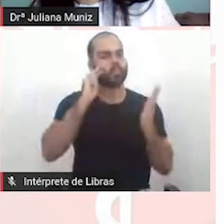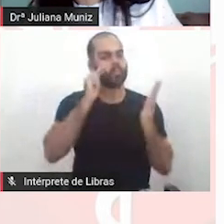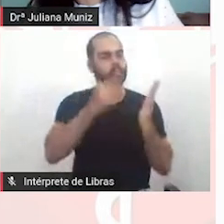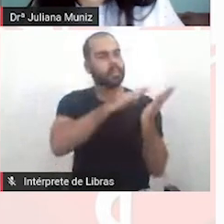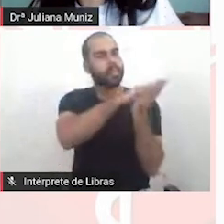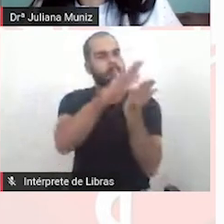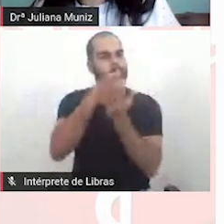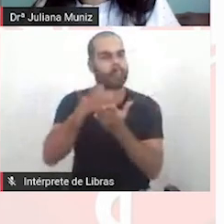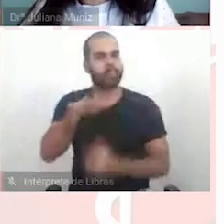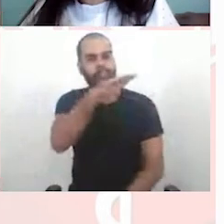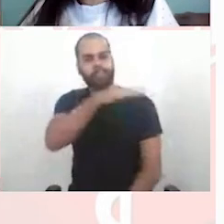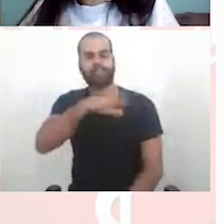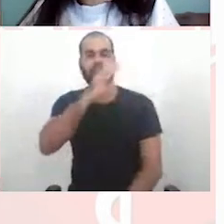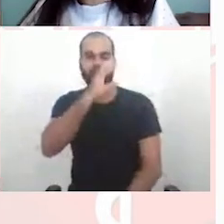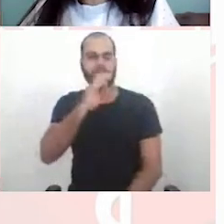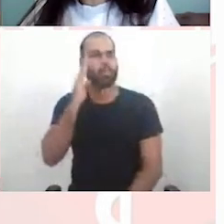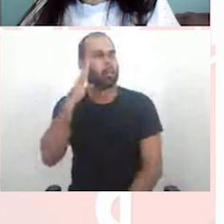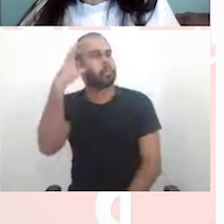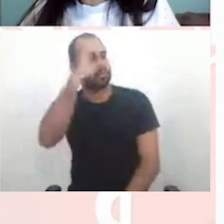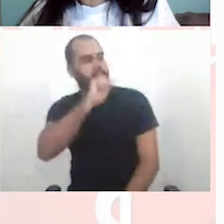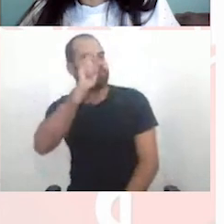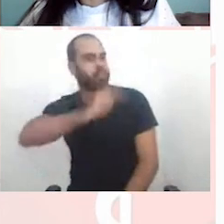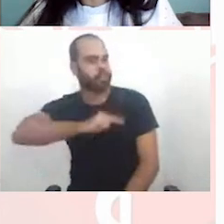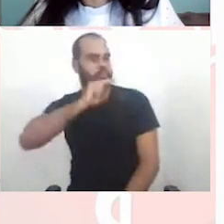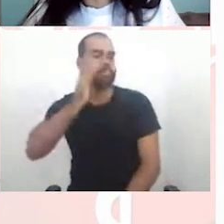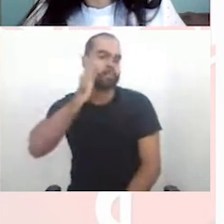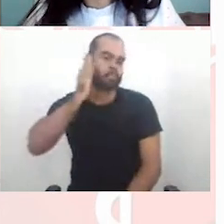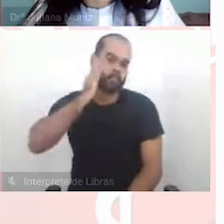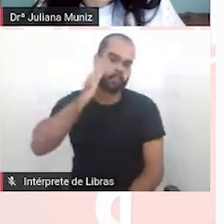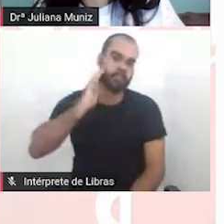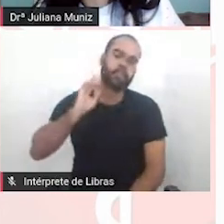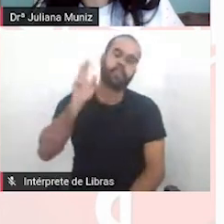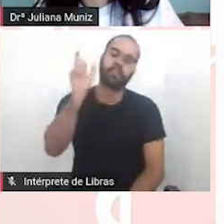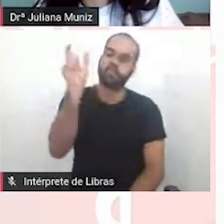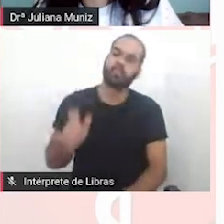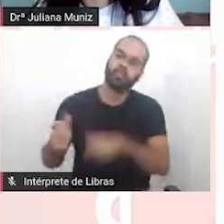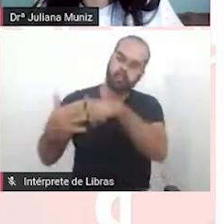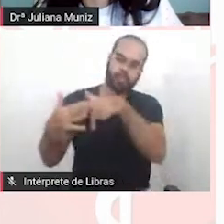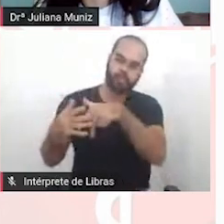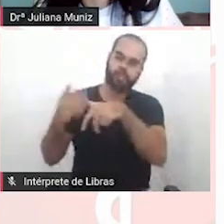comunidade científica para a gente aprender a tratar melhor o nosso paciente. Pode passar.